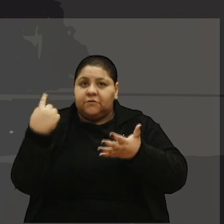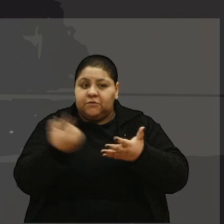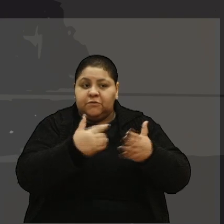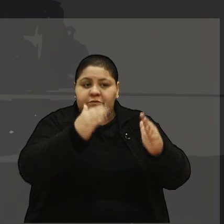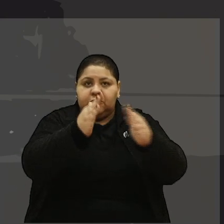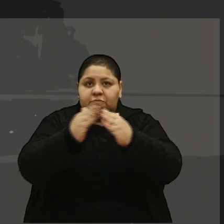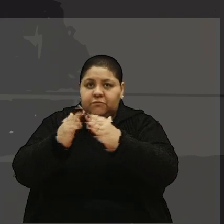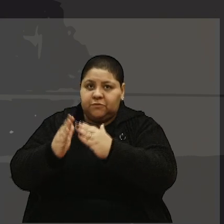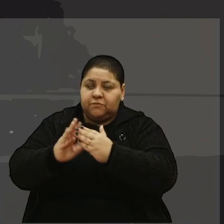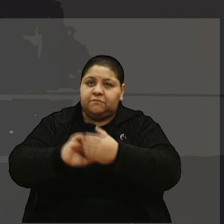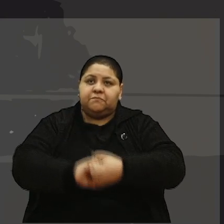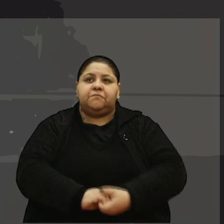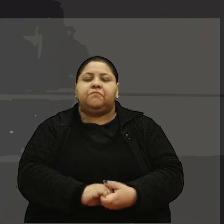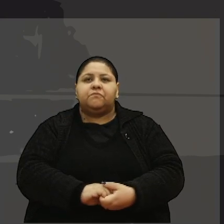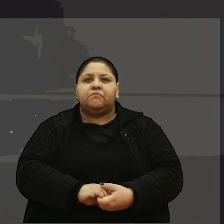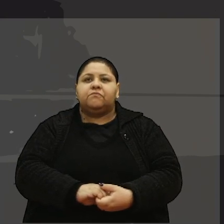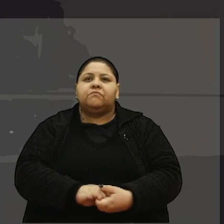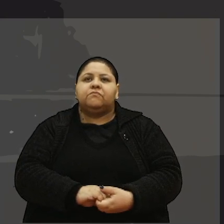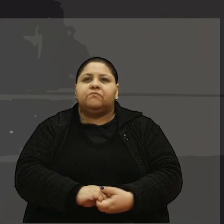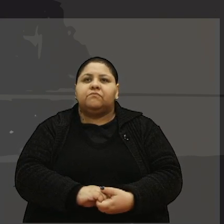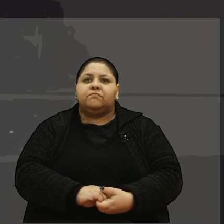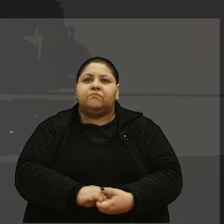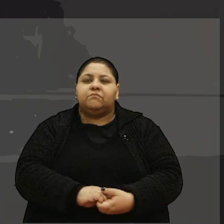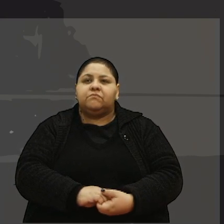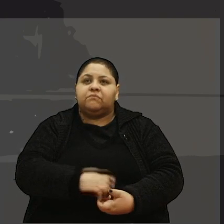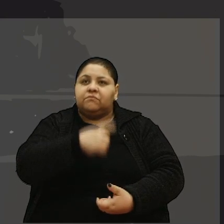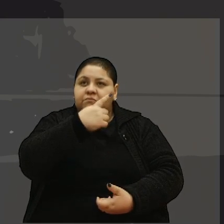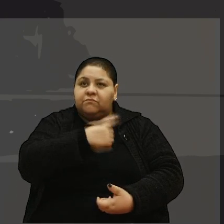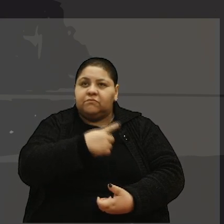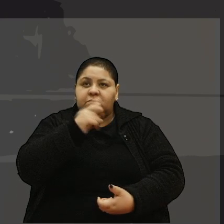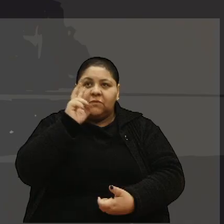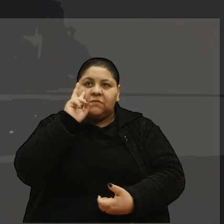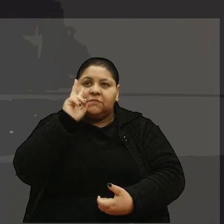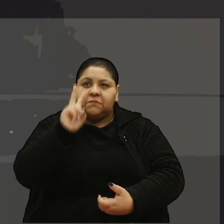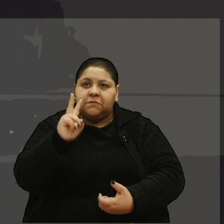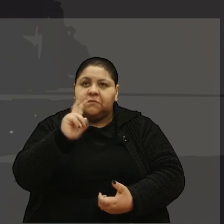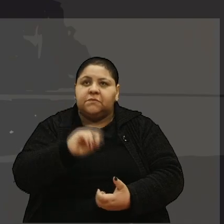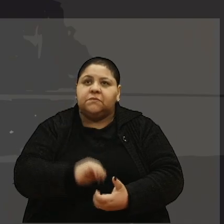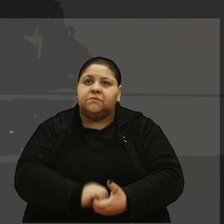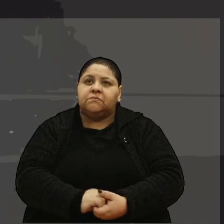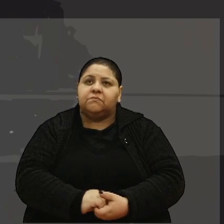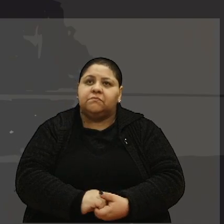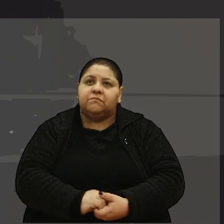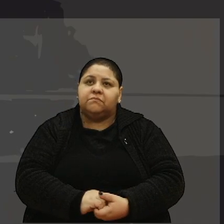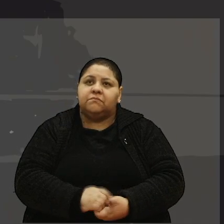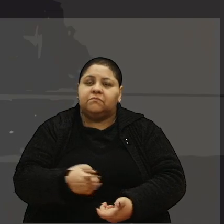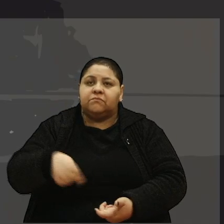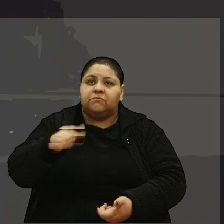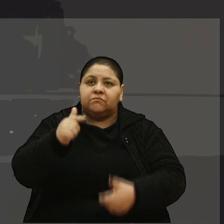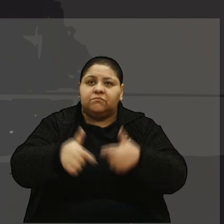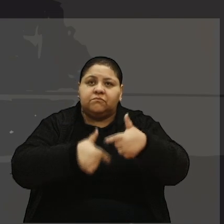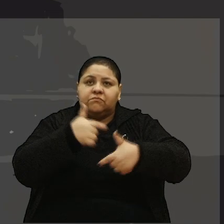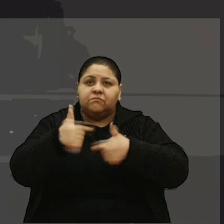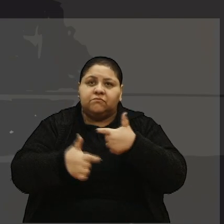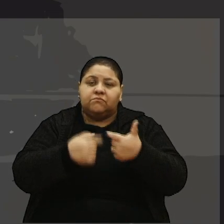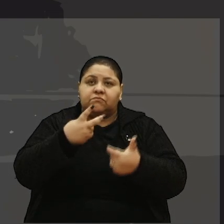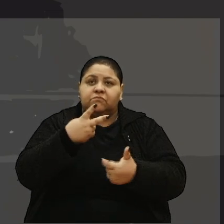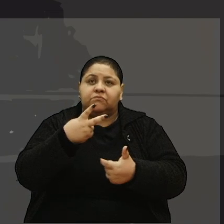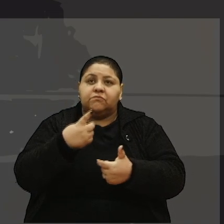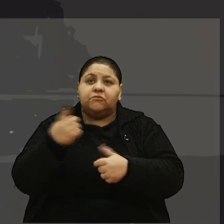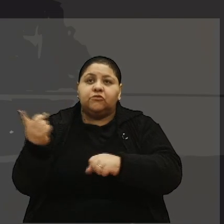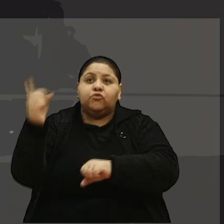moradores. Aí, na verdade, aí que vocês viram aí, nós trabalhamos, ficamos 21